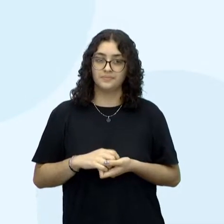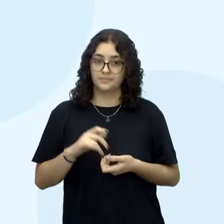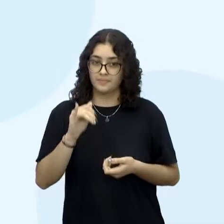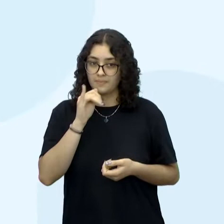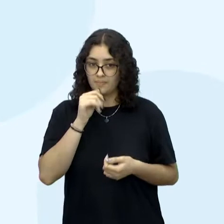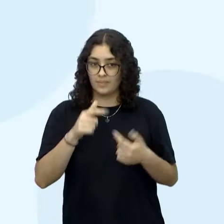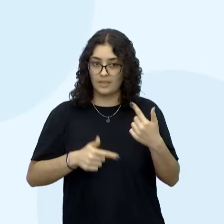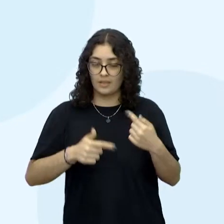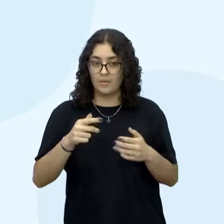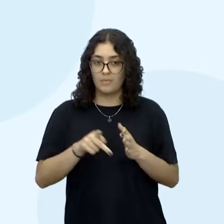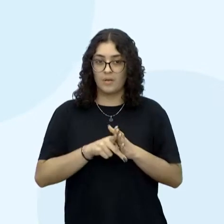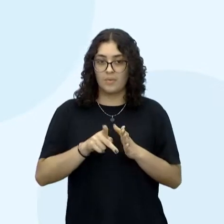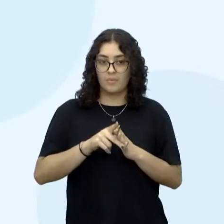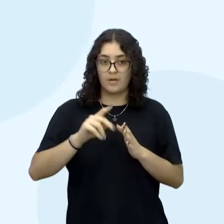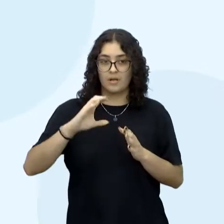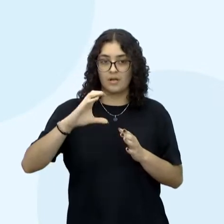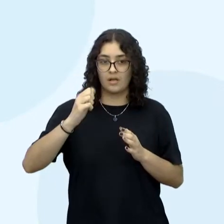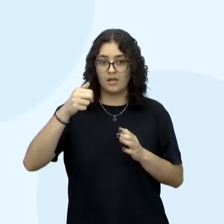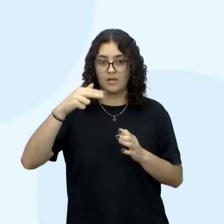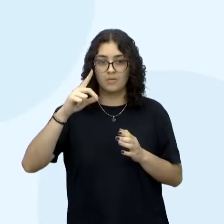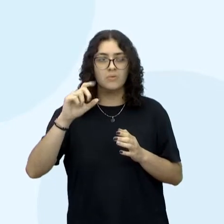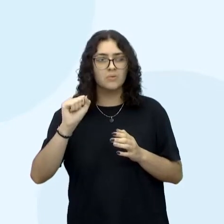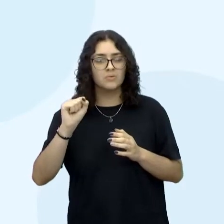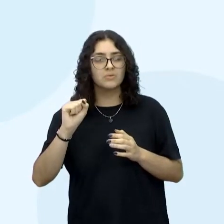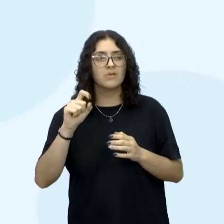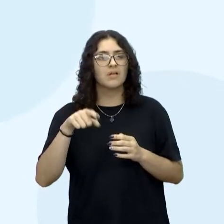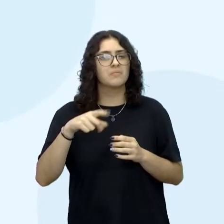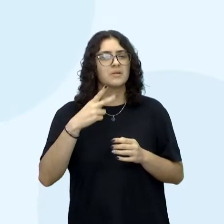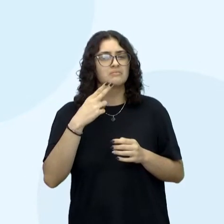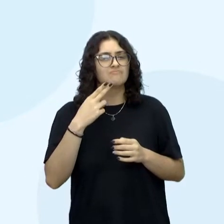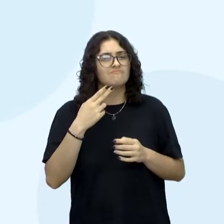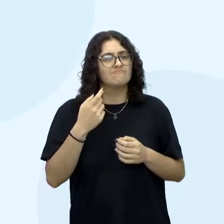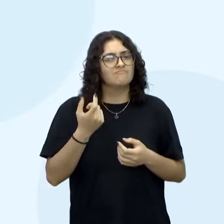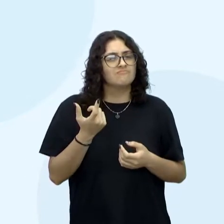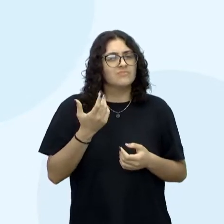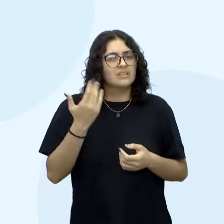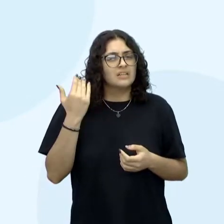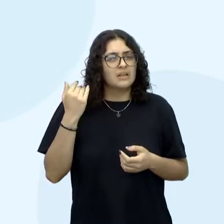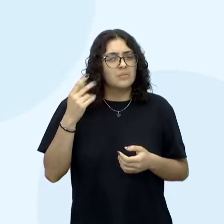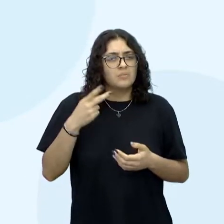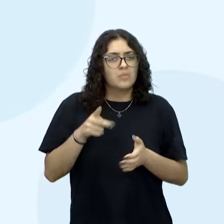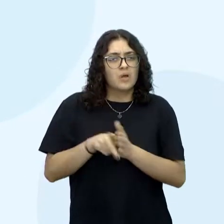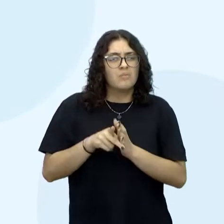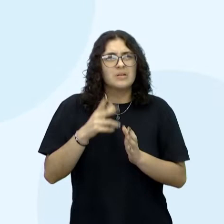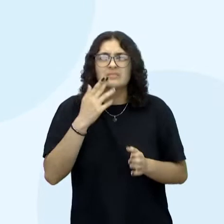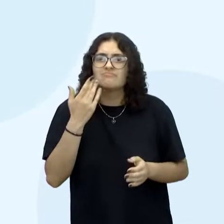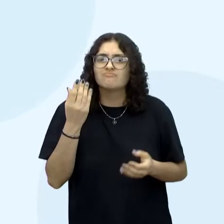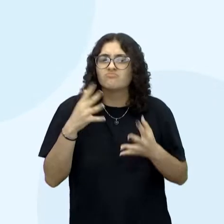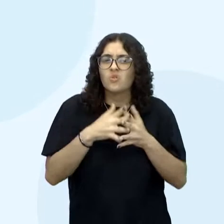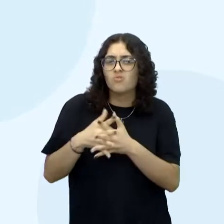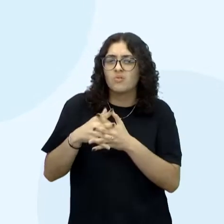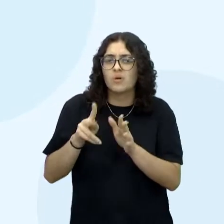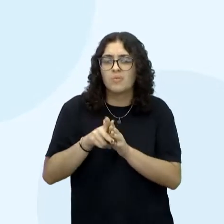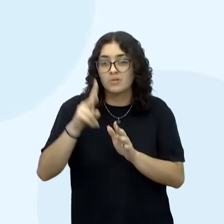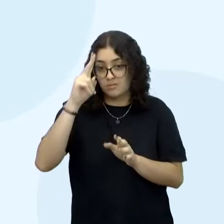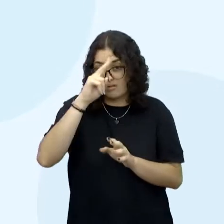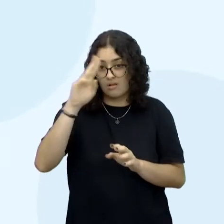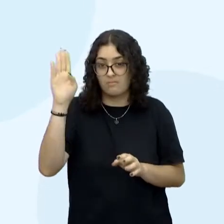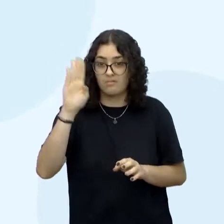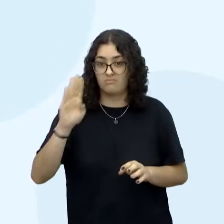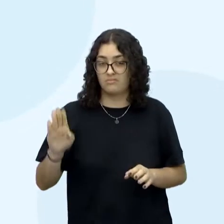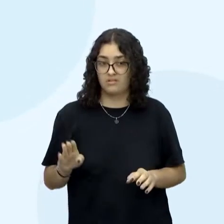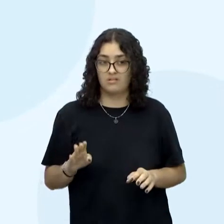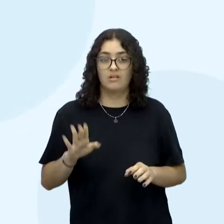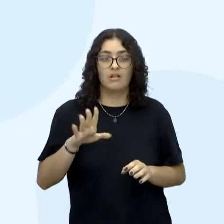de Canudos é talvez o episódio mais emblemático da história recente brasileira. Contextualizando,